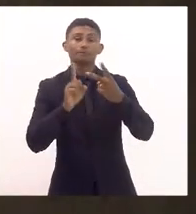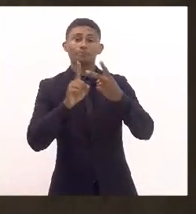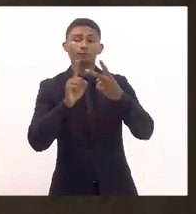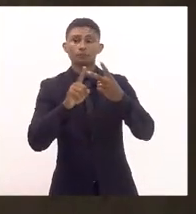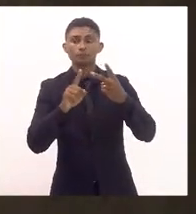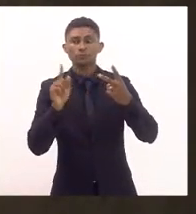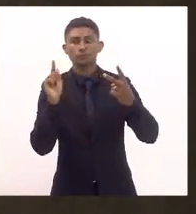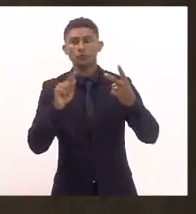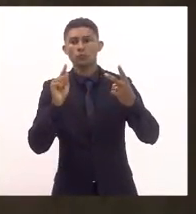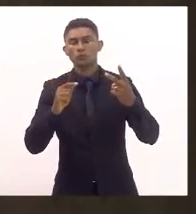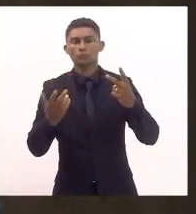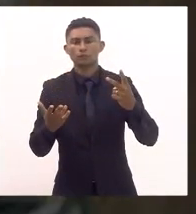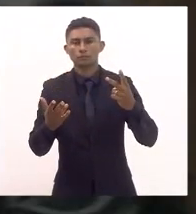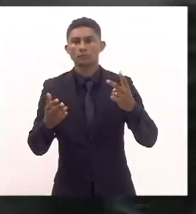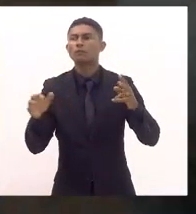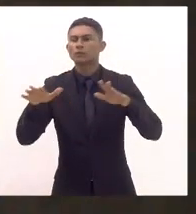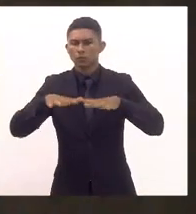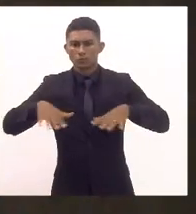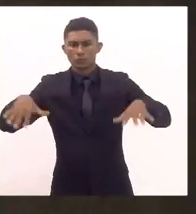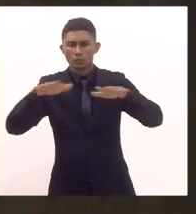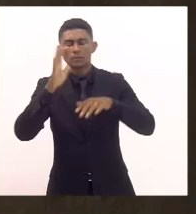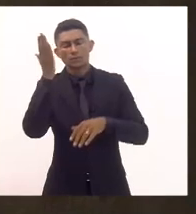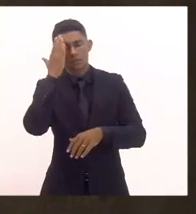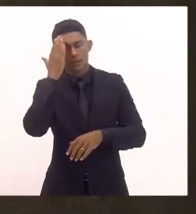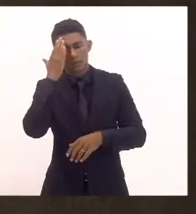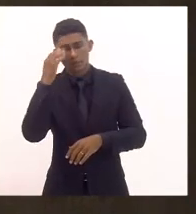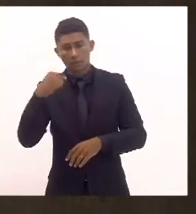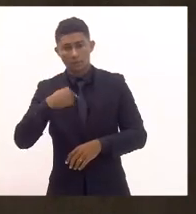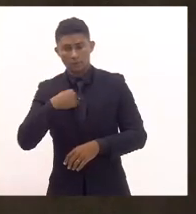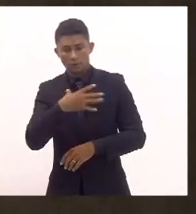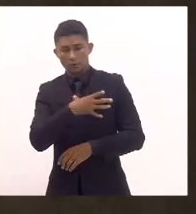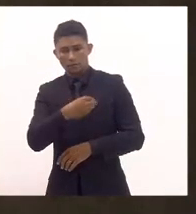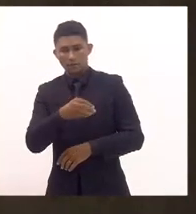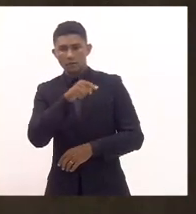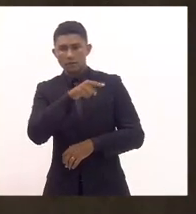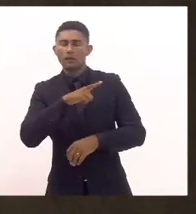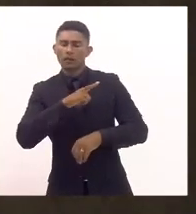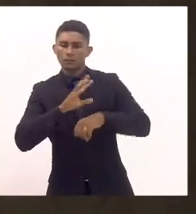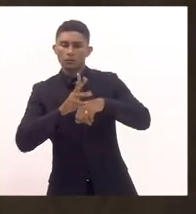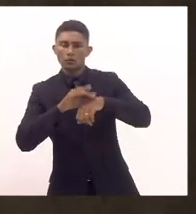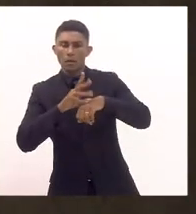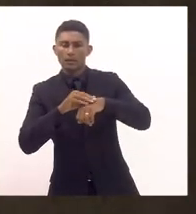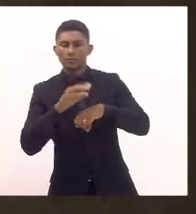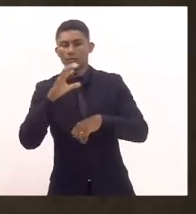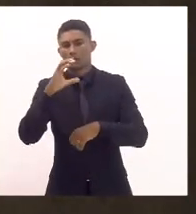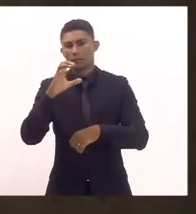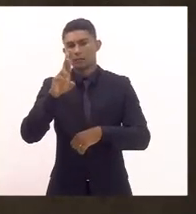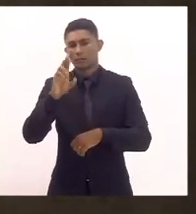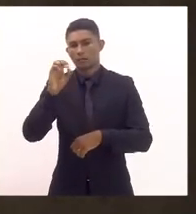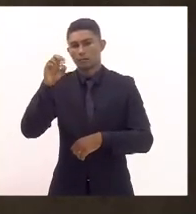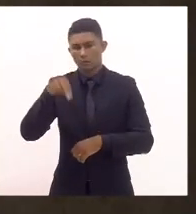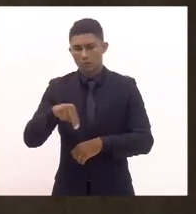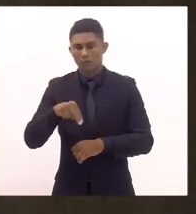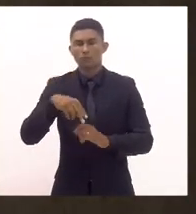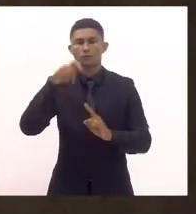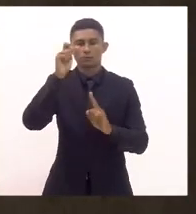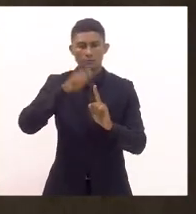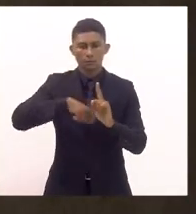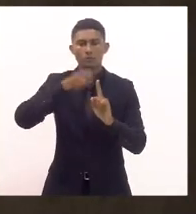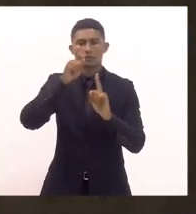Mônica é todo mundo sabe que eu tenho um filho que tem doença de Crohn e que de 2 em 2 meses